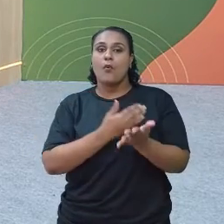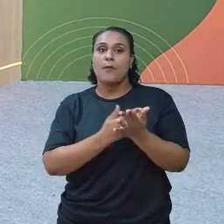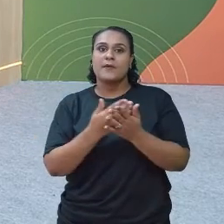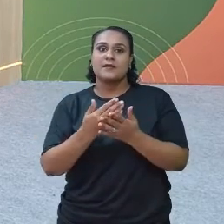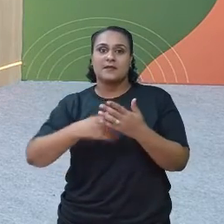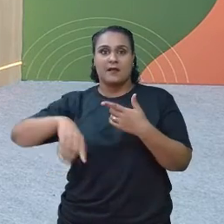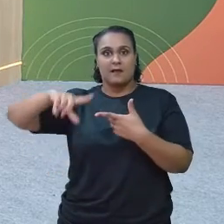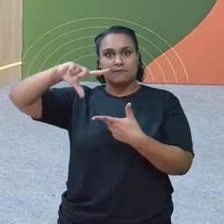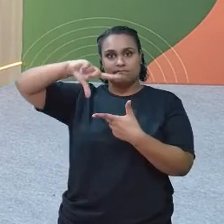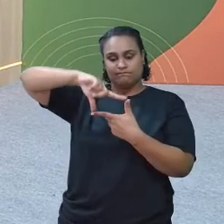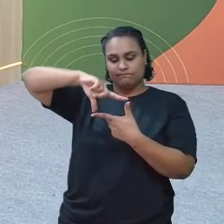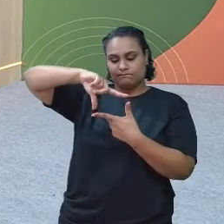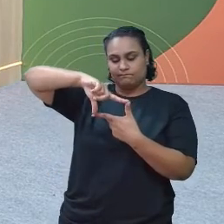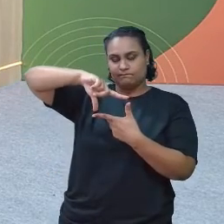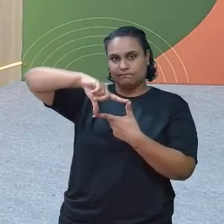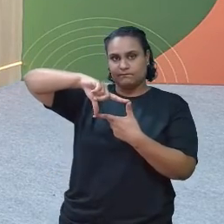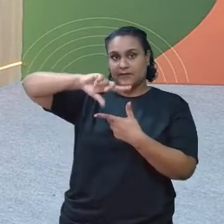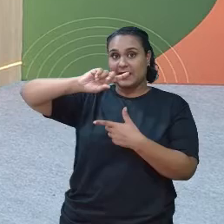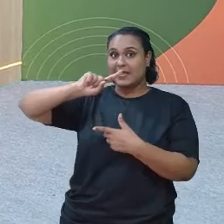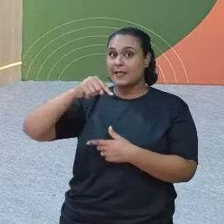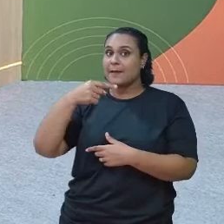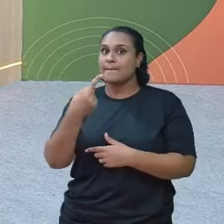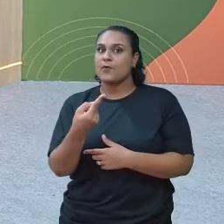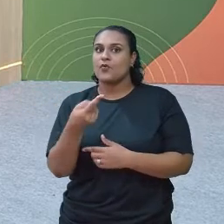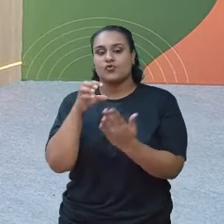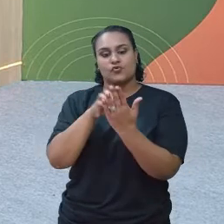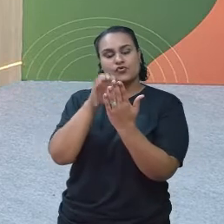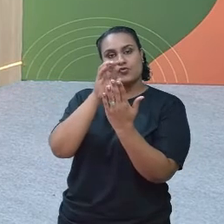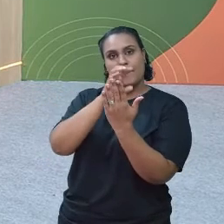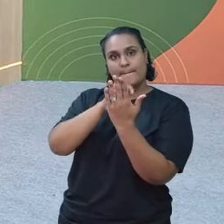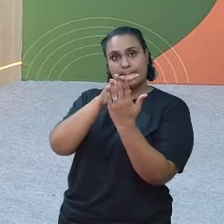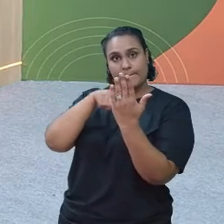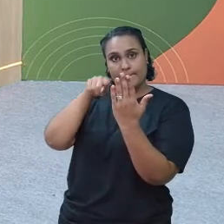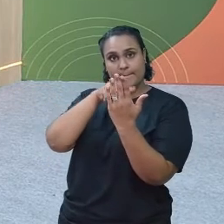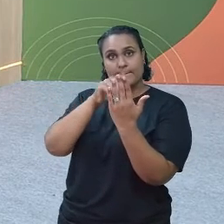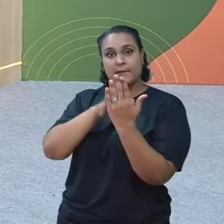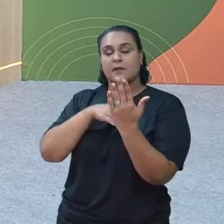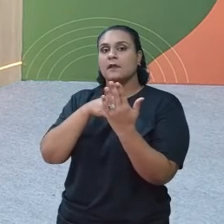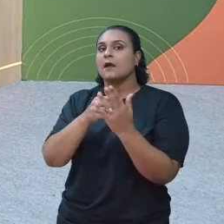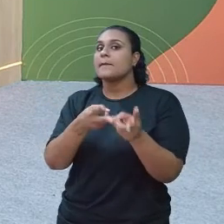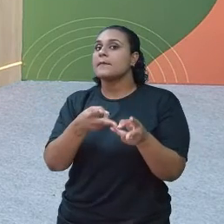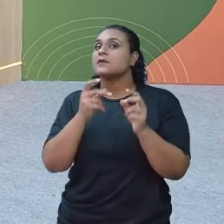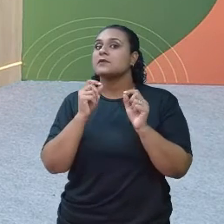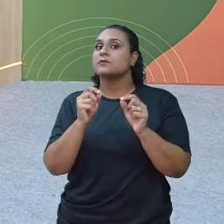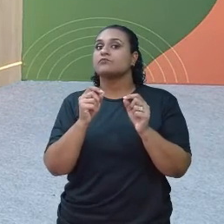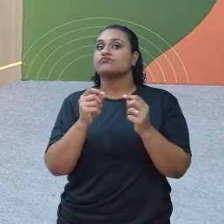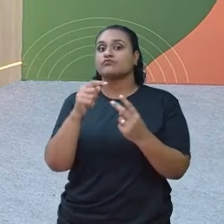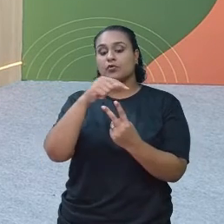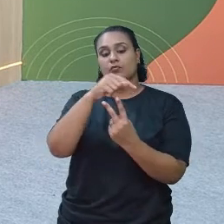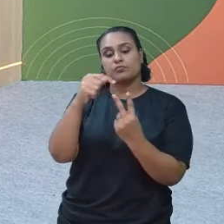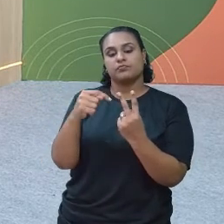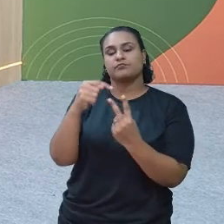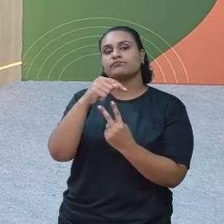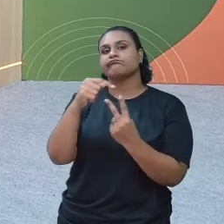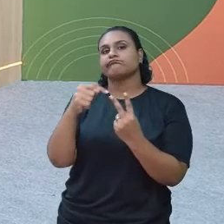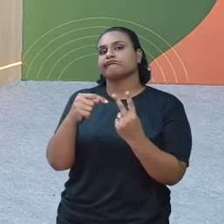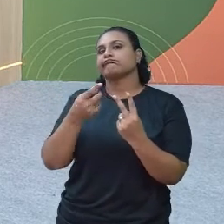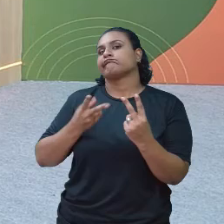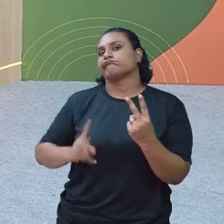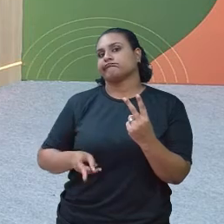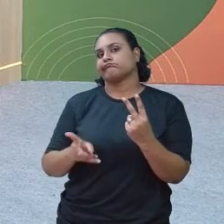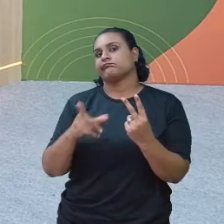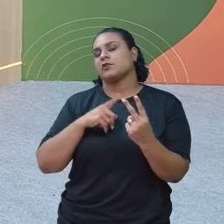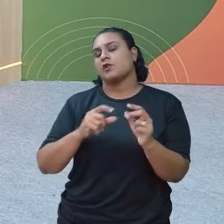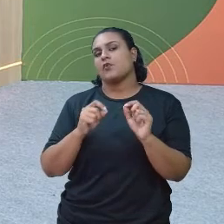região retangular e depois passar para a região circular, perceba que nas duas situações eu sempre vou